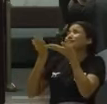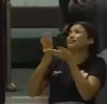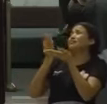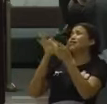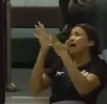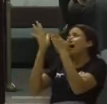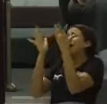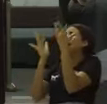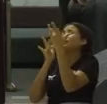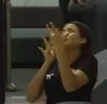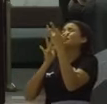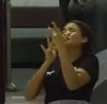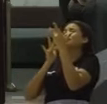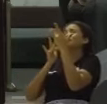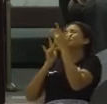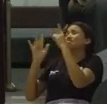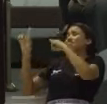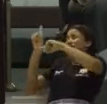levar a cruz,